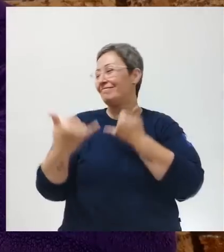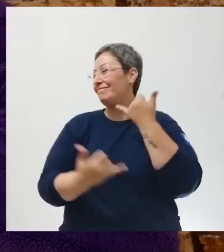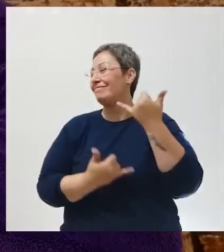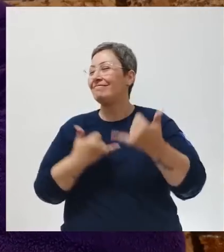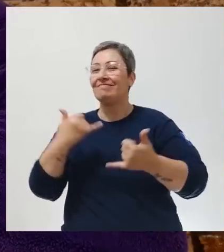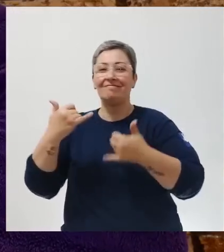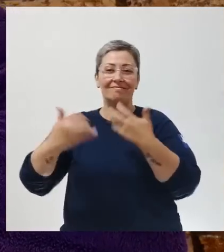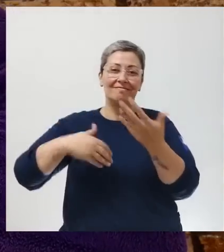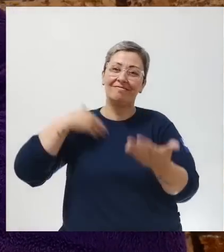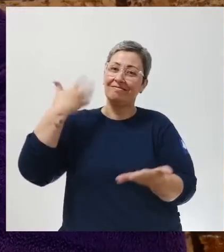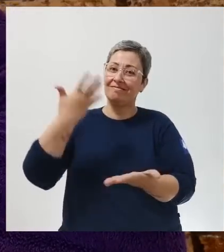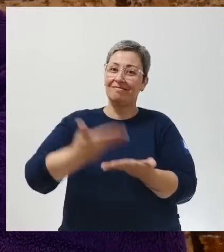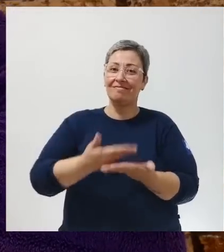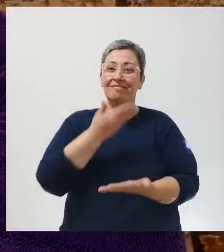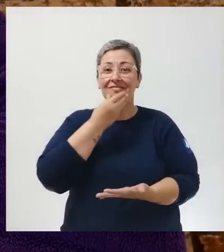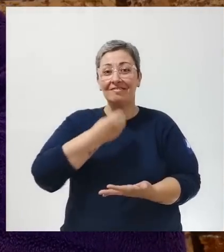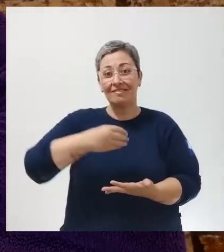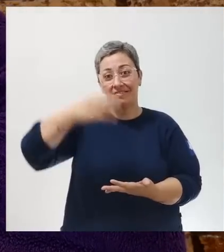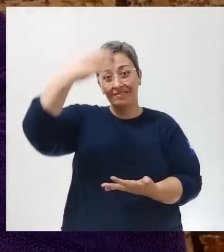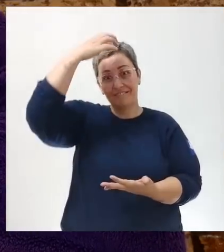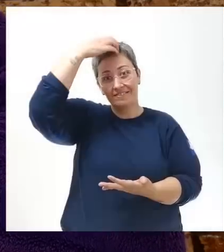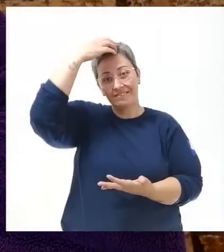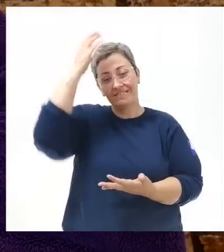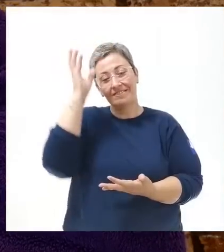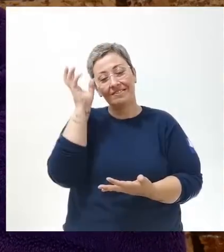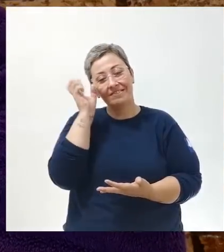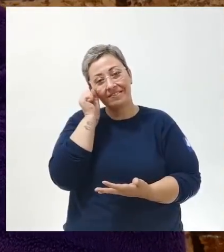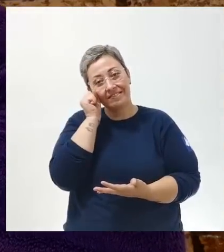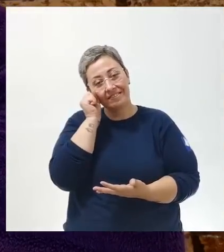Brincaram até o rei adormecer,